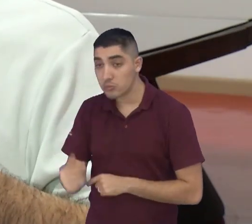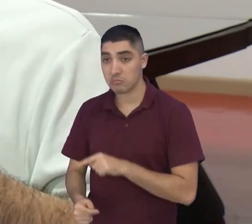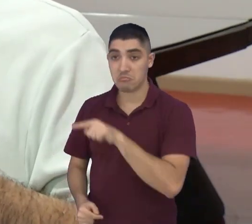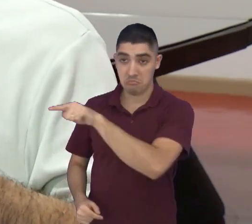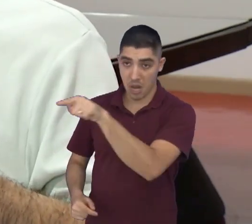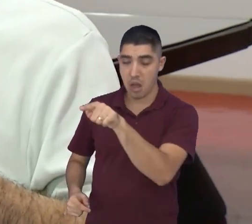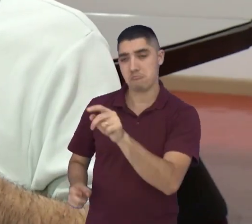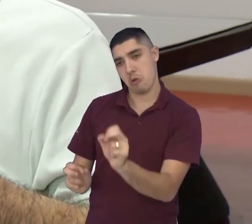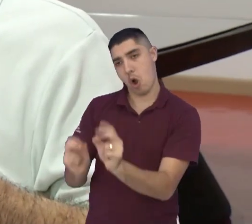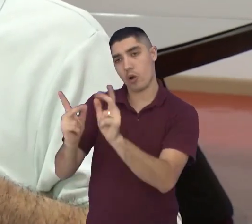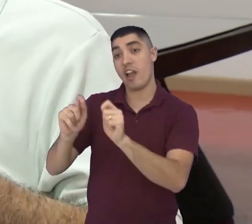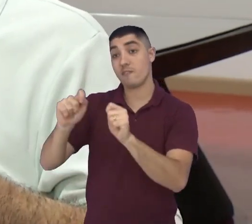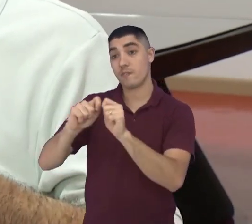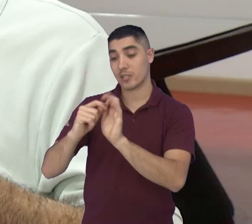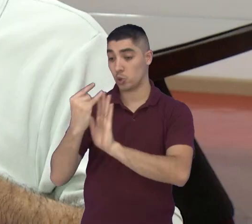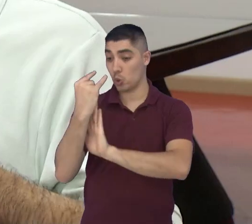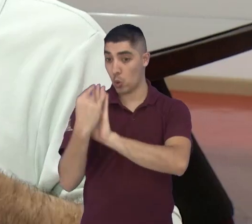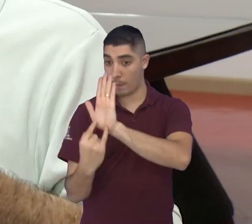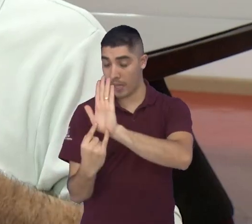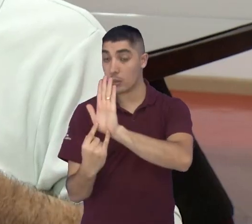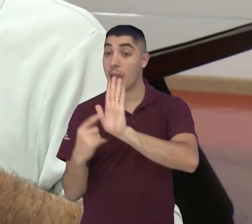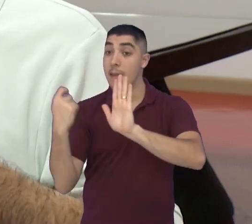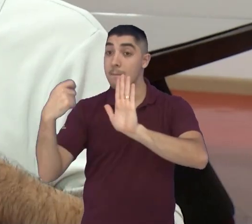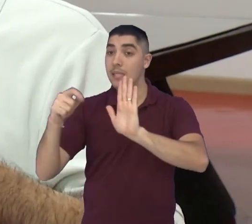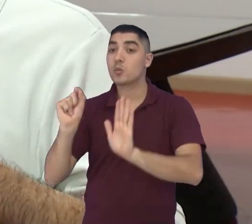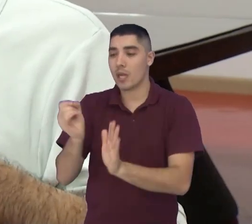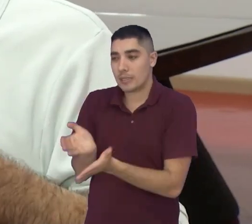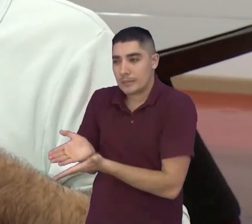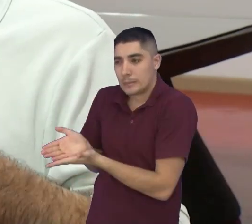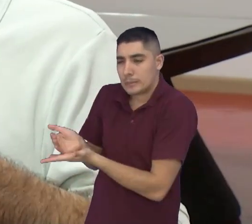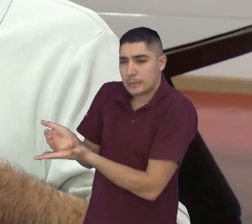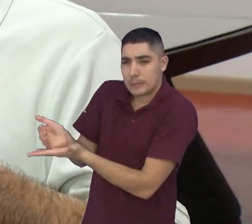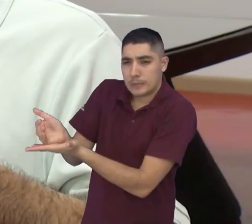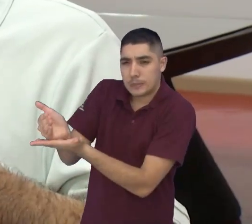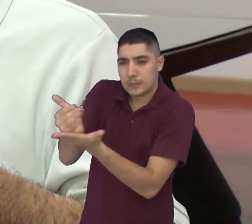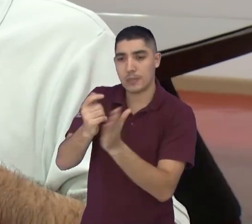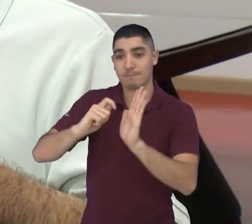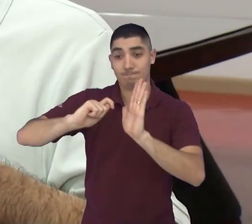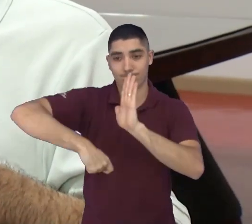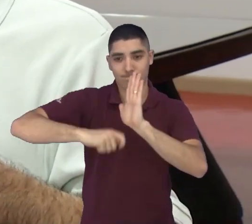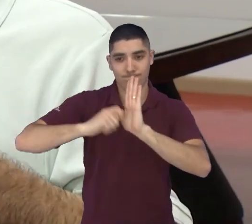acredito que iria funcionar, porque o COMPAC iria dar uma avaliada,